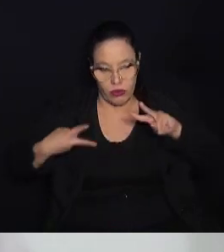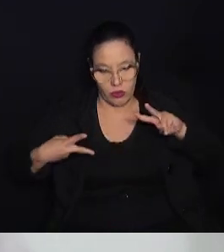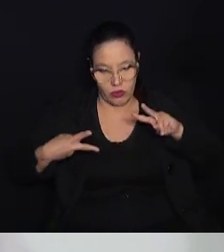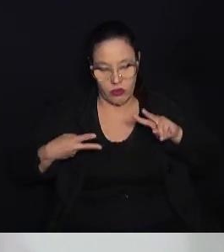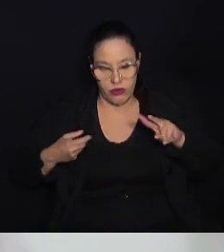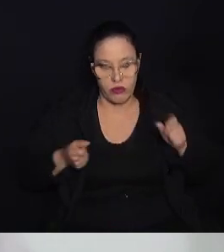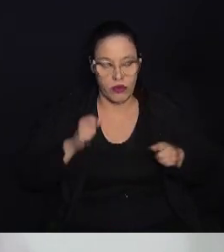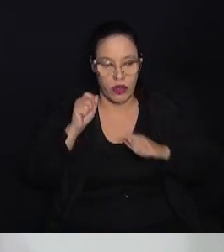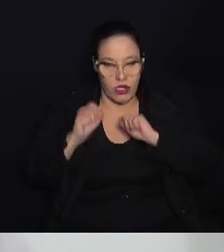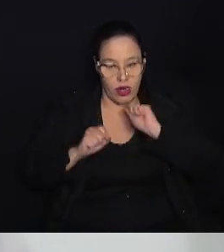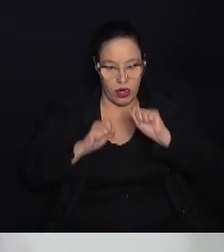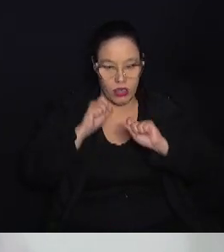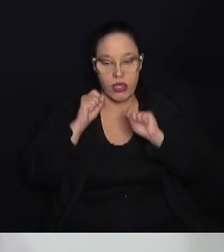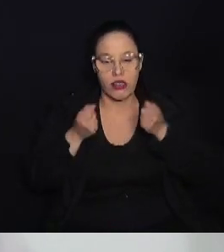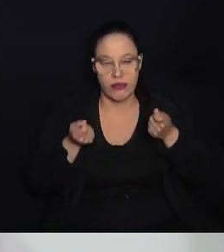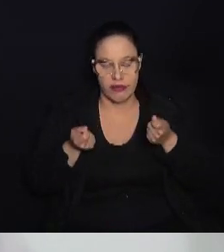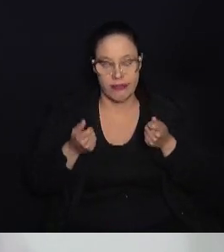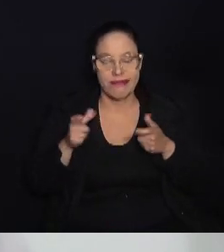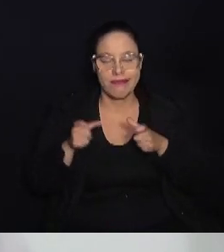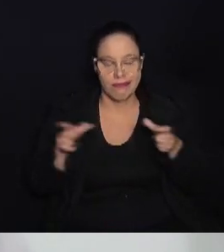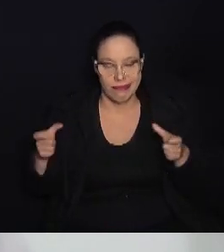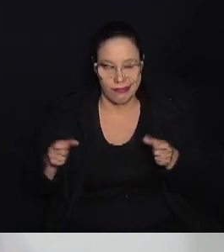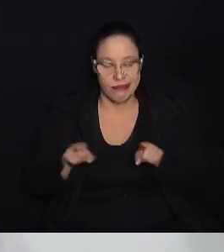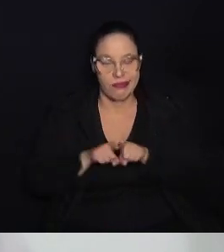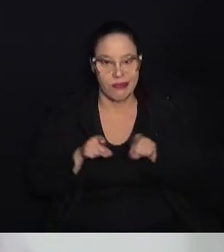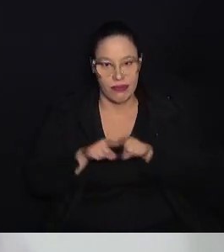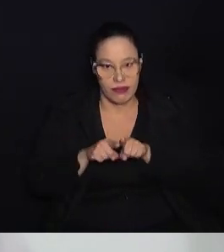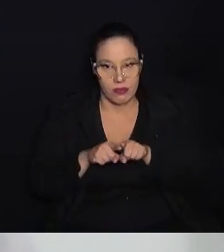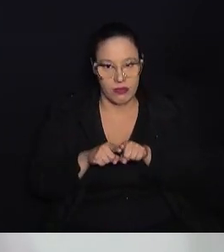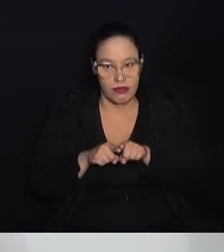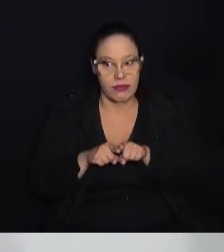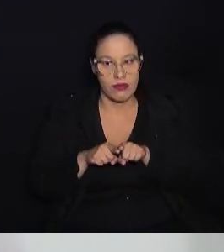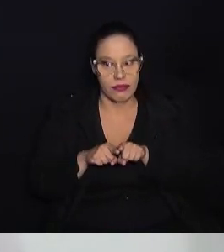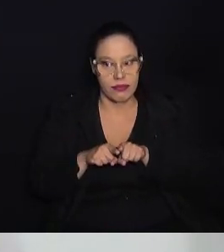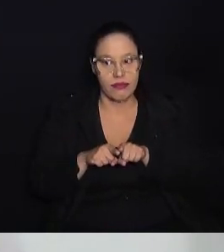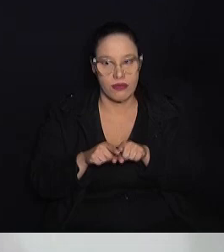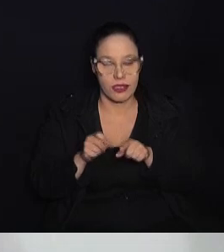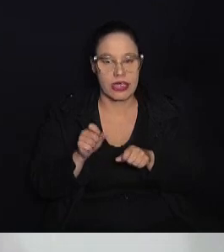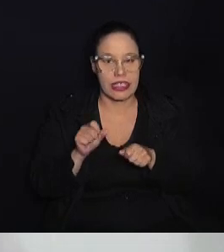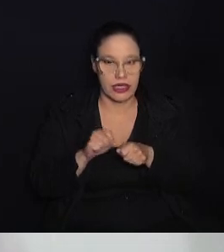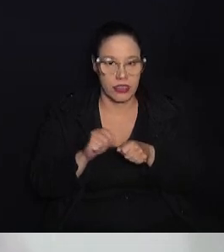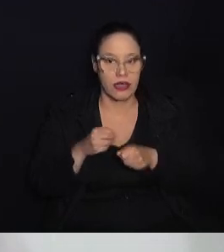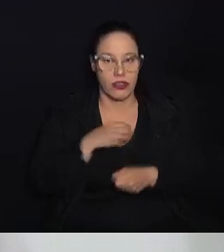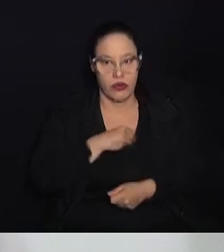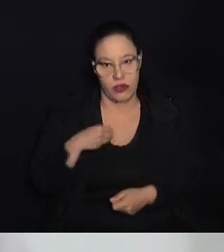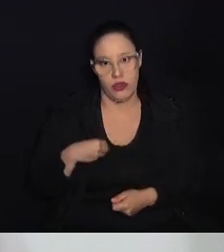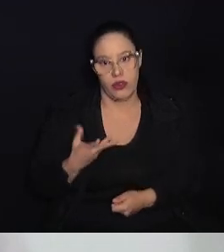fatores de riscos adicionais. Essas pessoas vão também dever ser submetidas